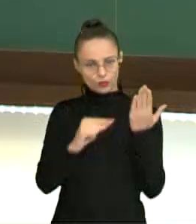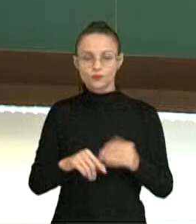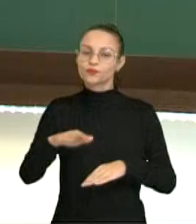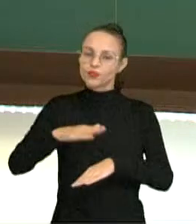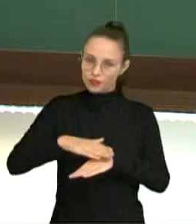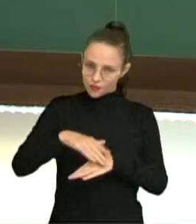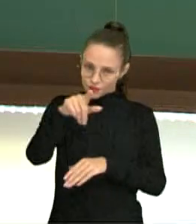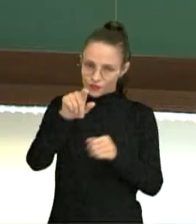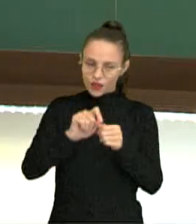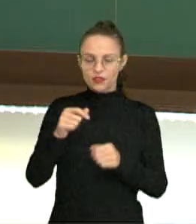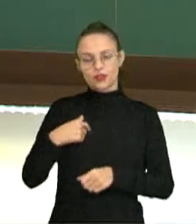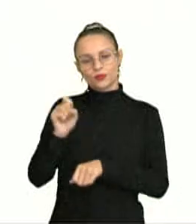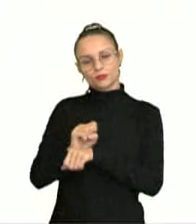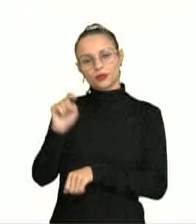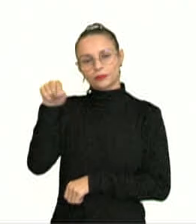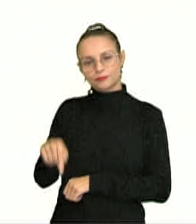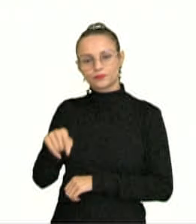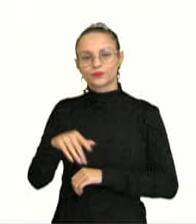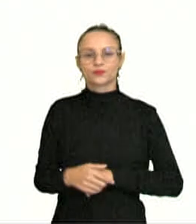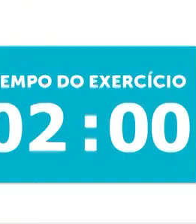Faz aí, que eu te aguardo aqui.